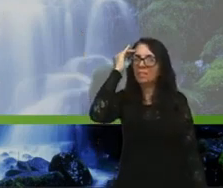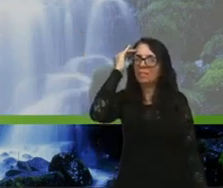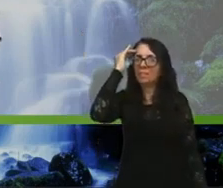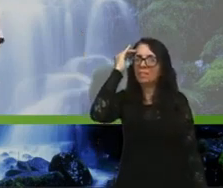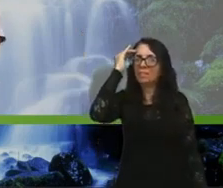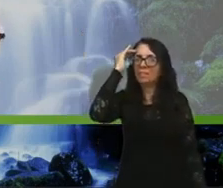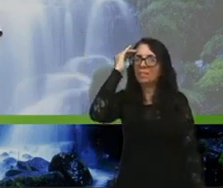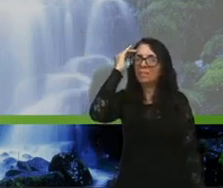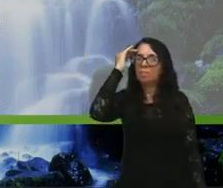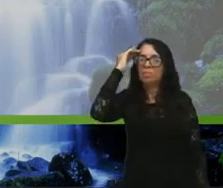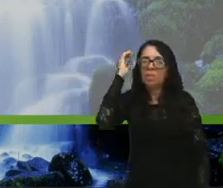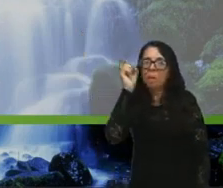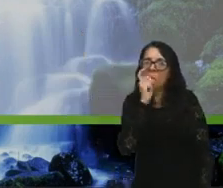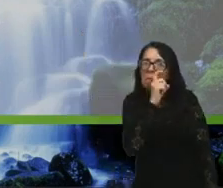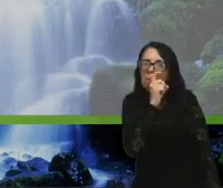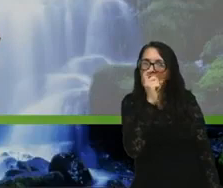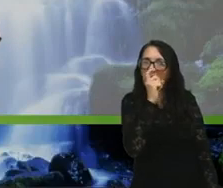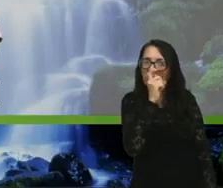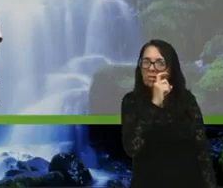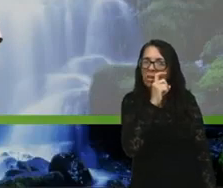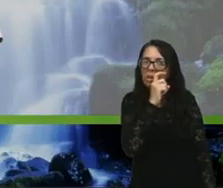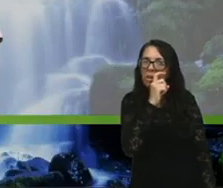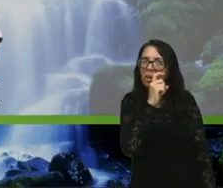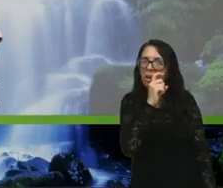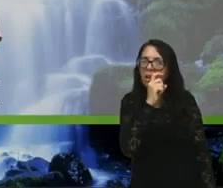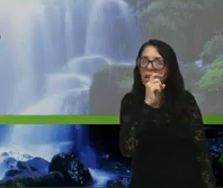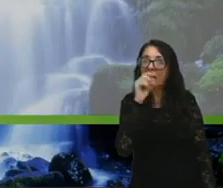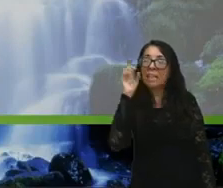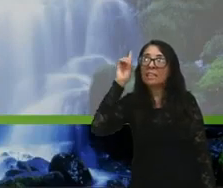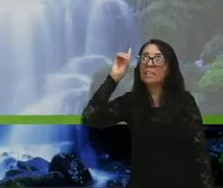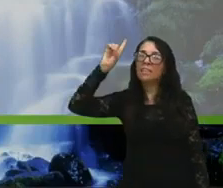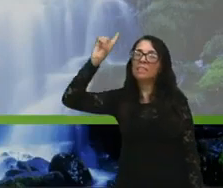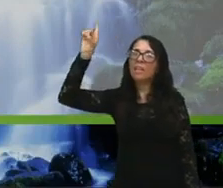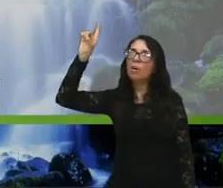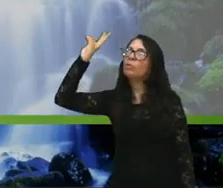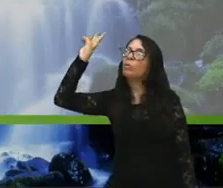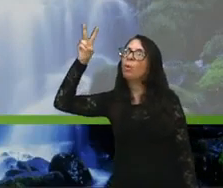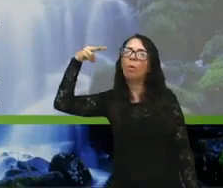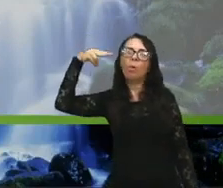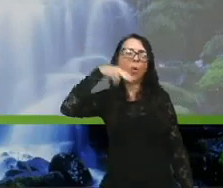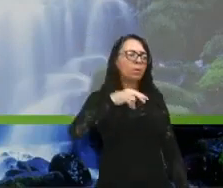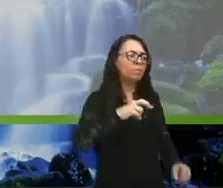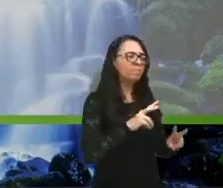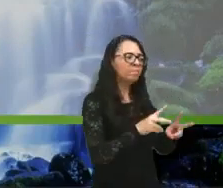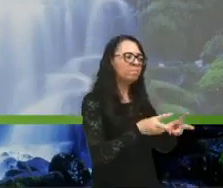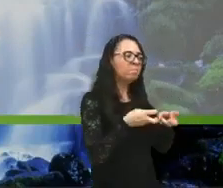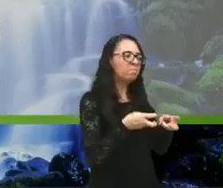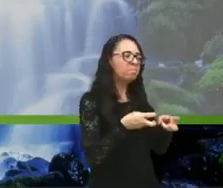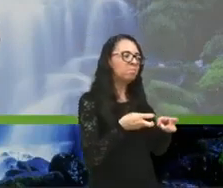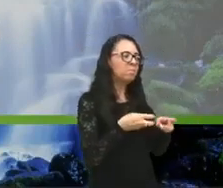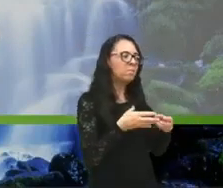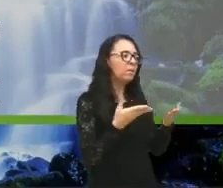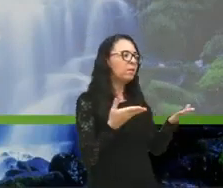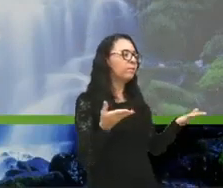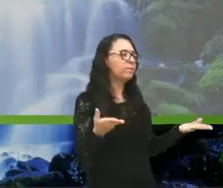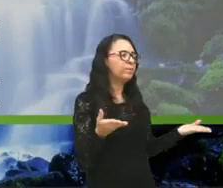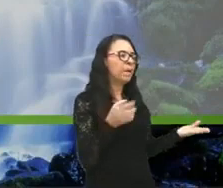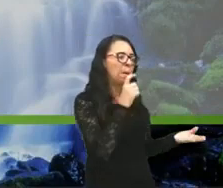superficial, mentirosa. Não podemos brincar com